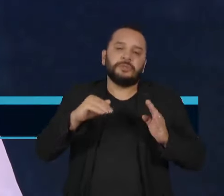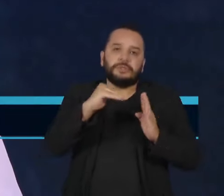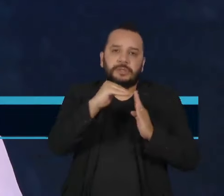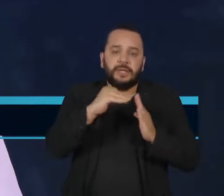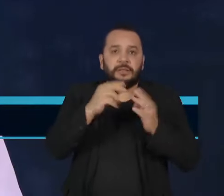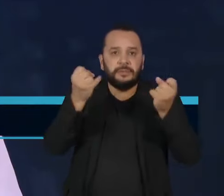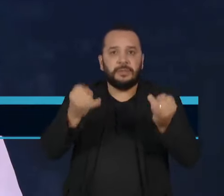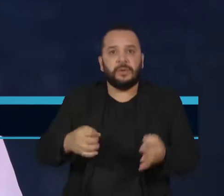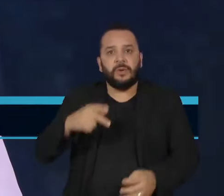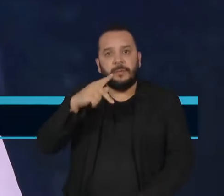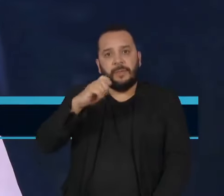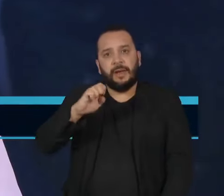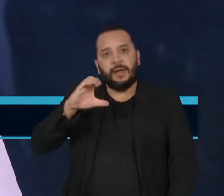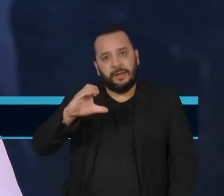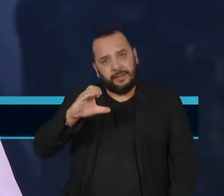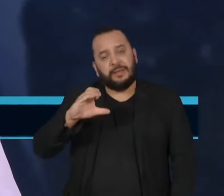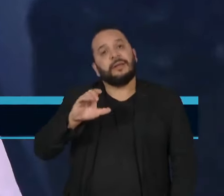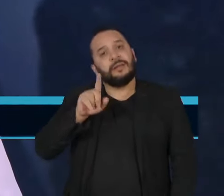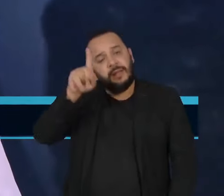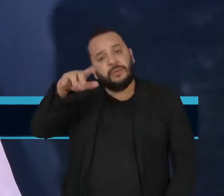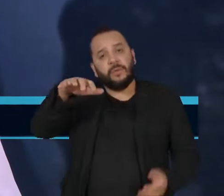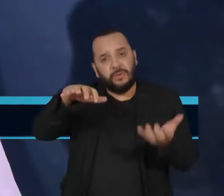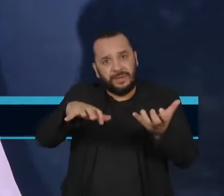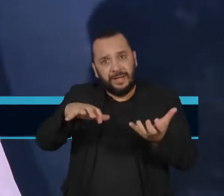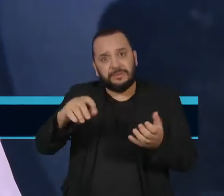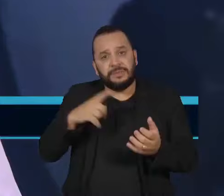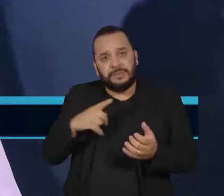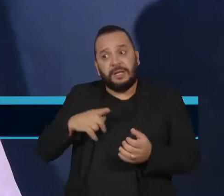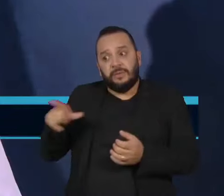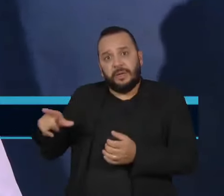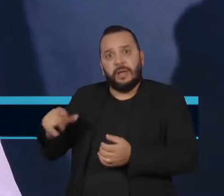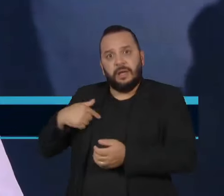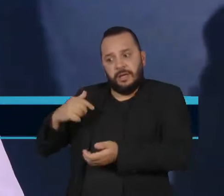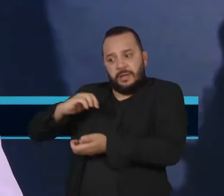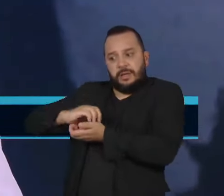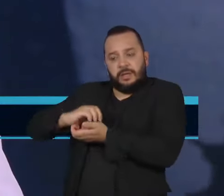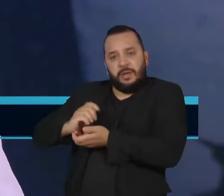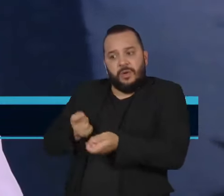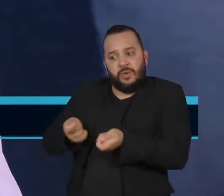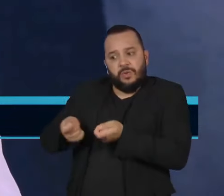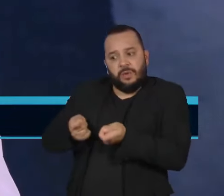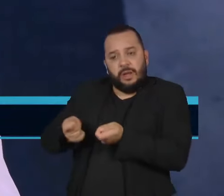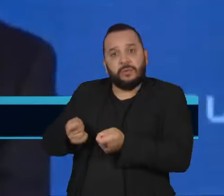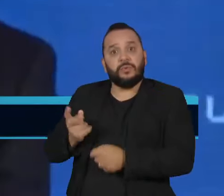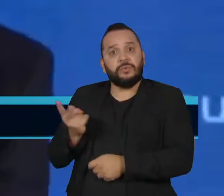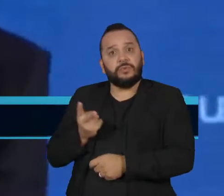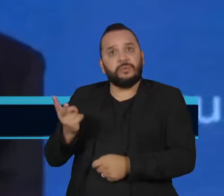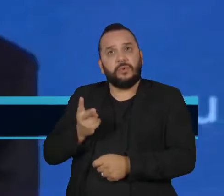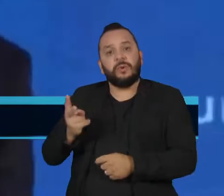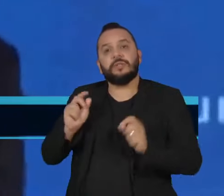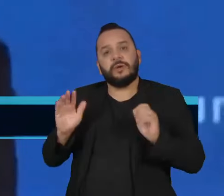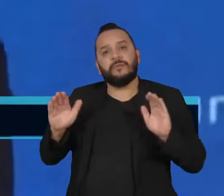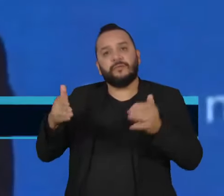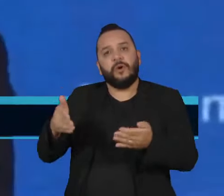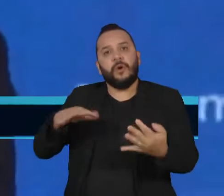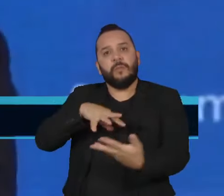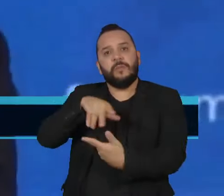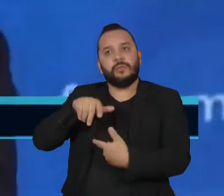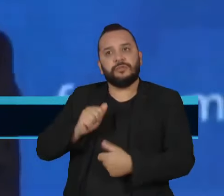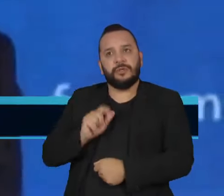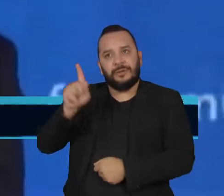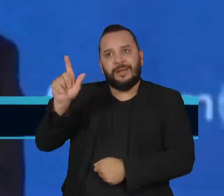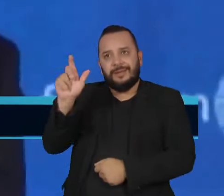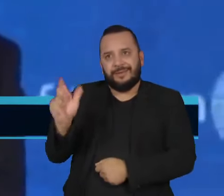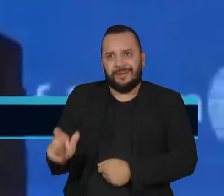e pretende limitar decisões do Supremo. Os dois participaram de um fórum internacional em Roma, na Itália. O presidente do